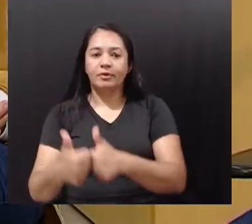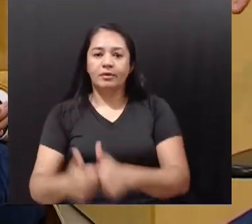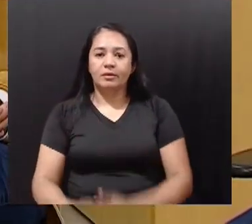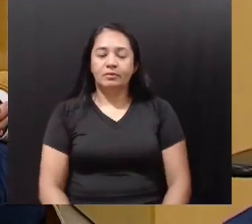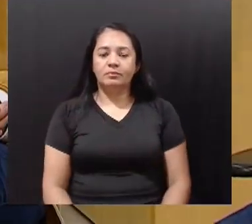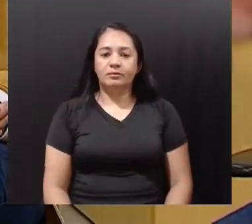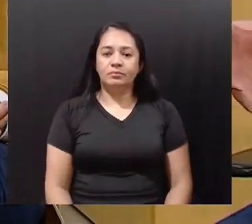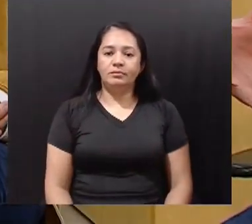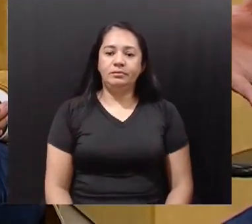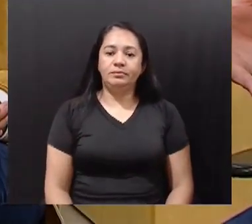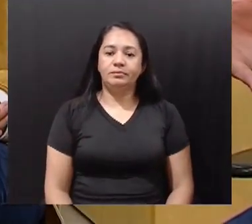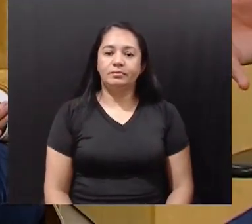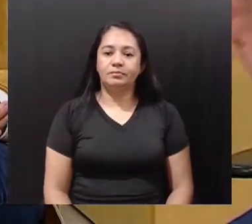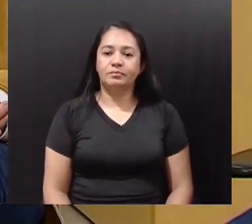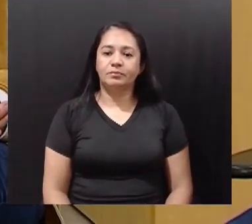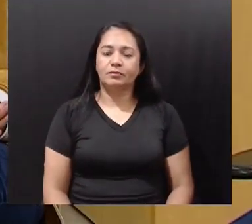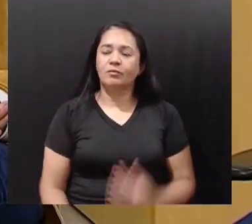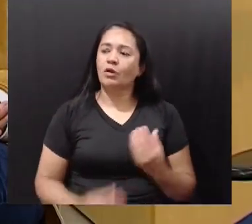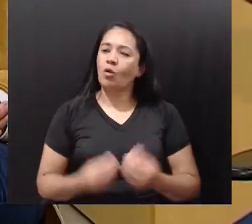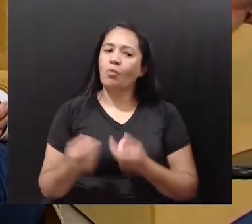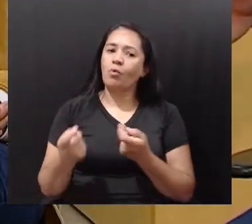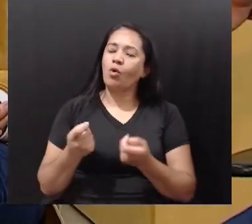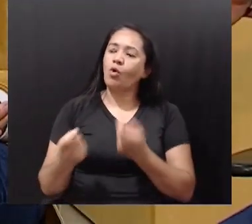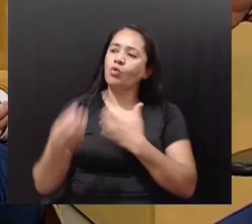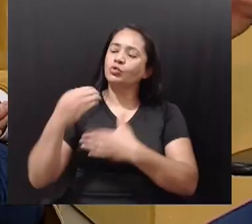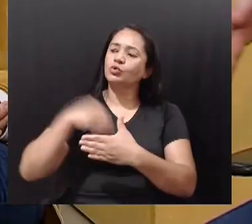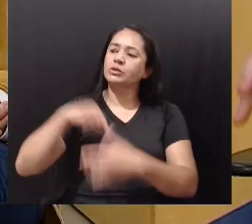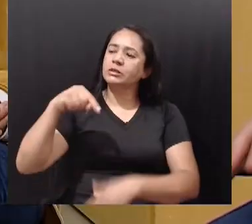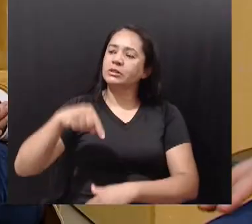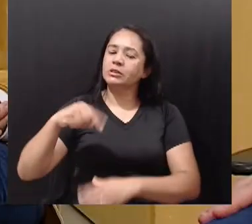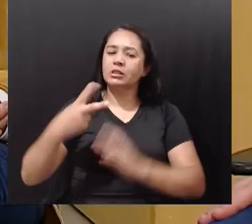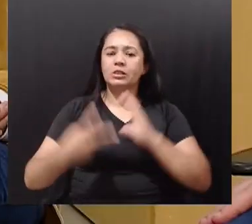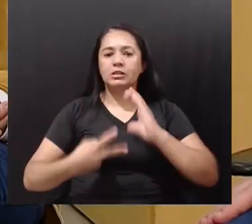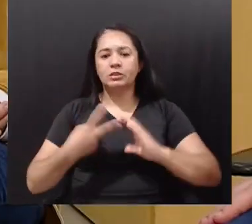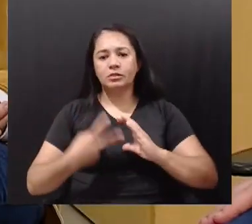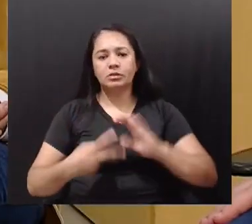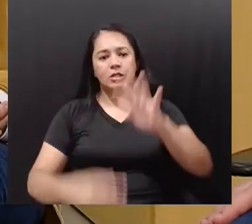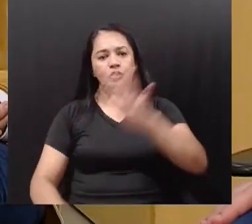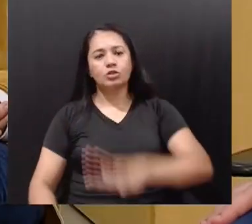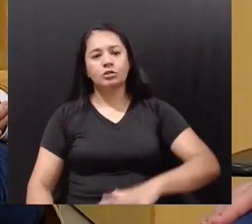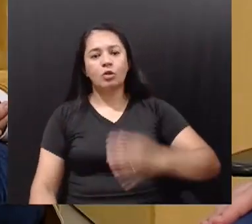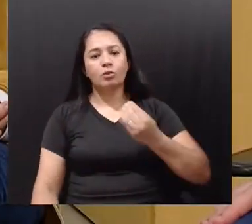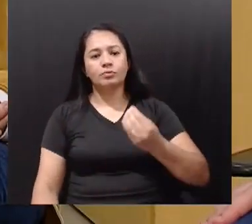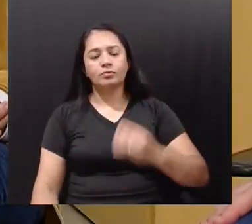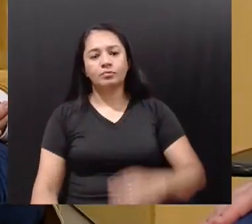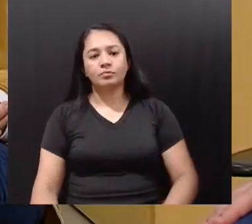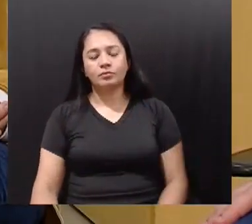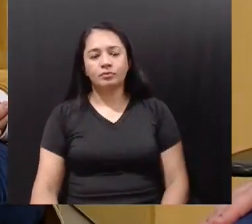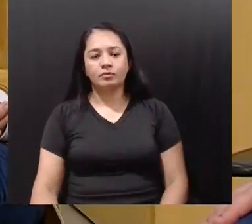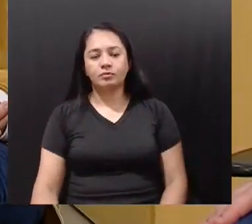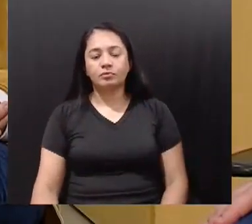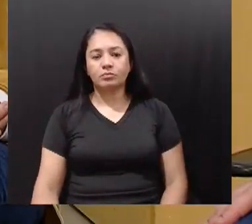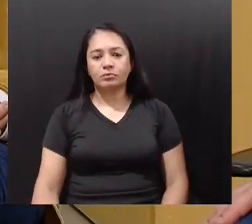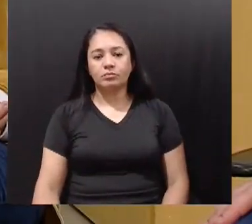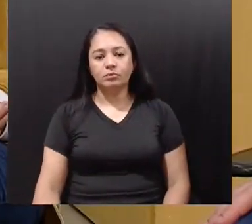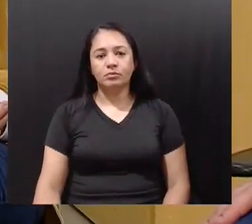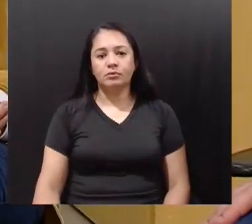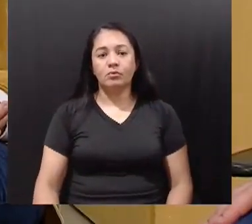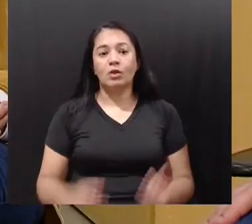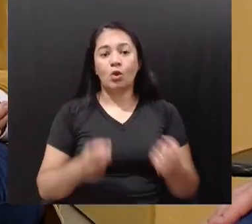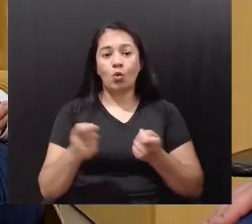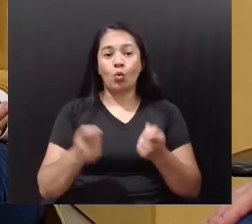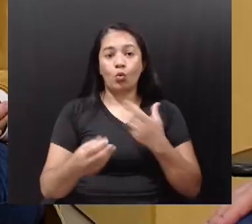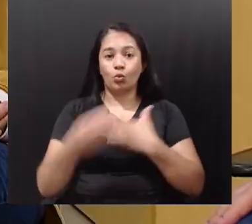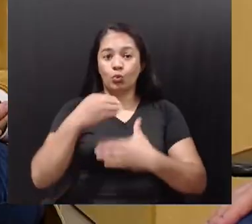né, Paulo, o controle interno aqui da Controladoria Geral, como que é? O controle interno, na verdade, assim, o controle interno, como o Bruno